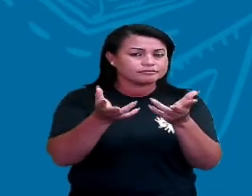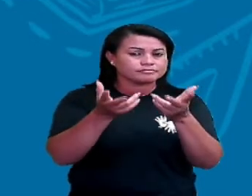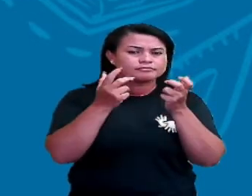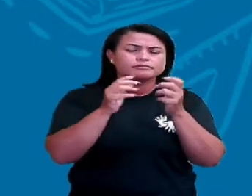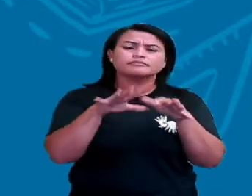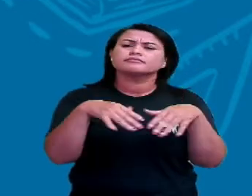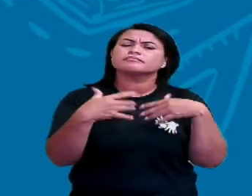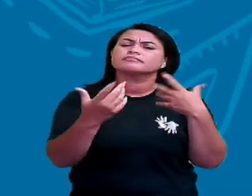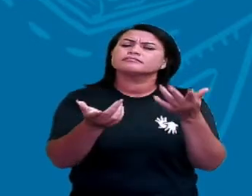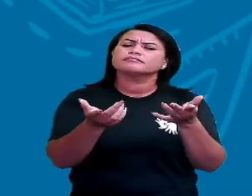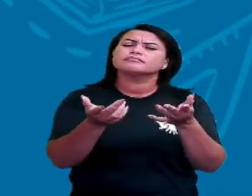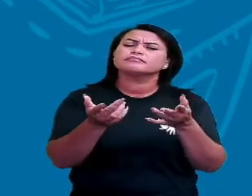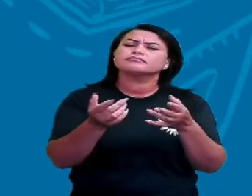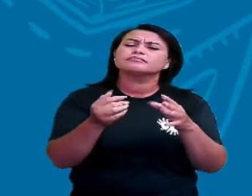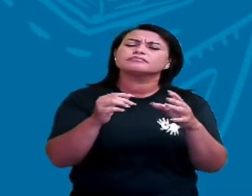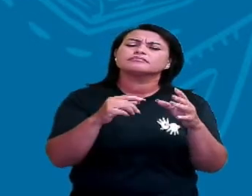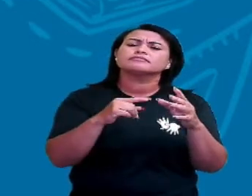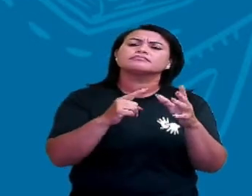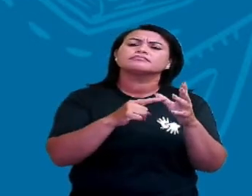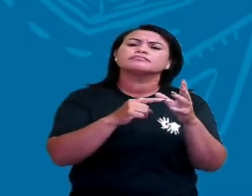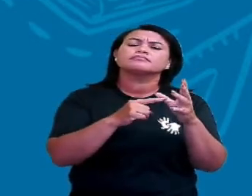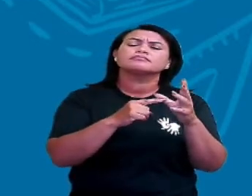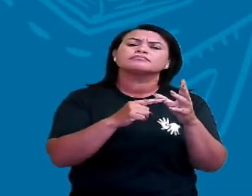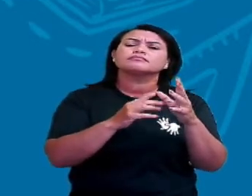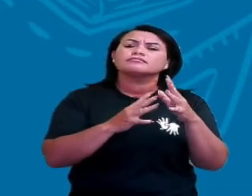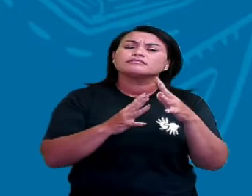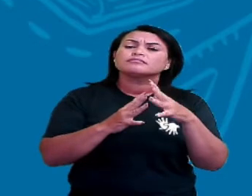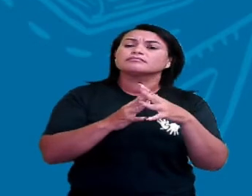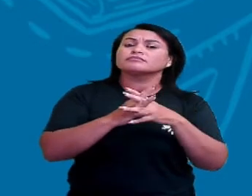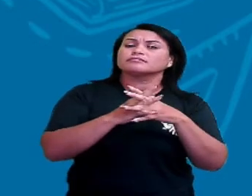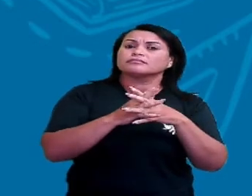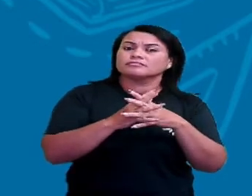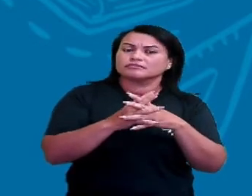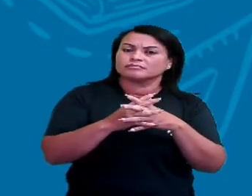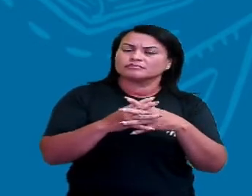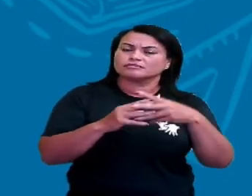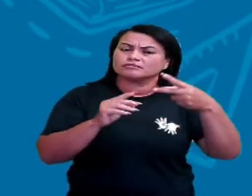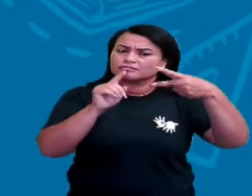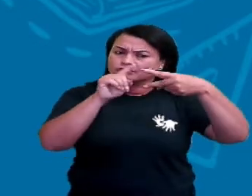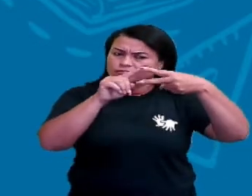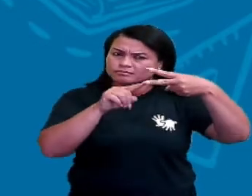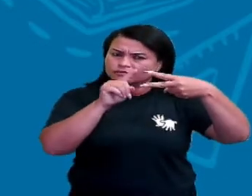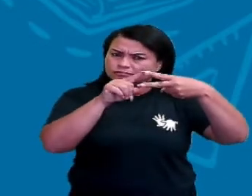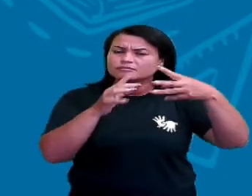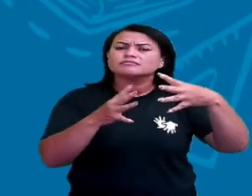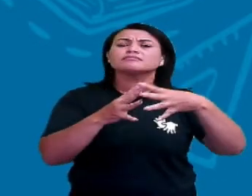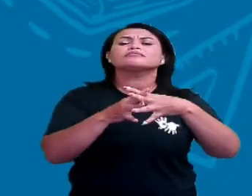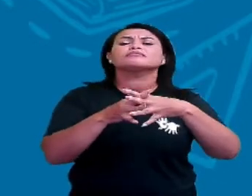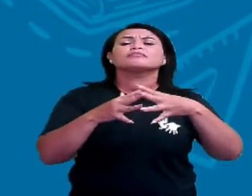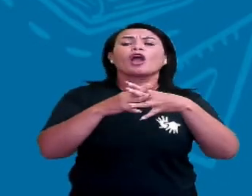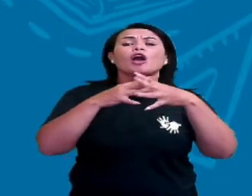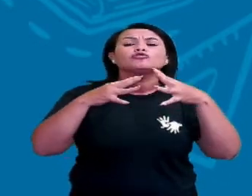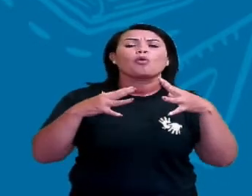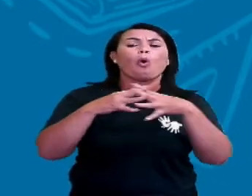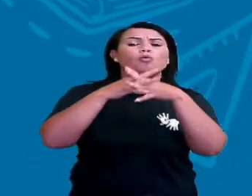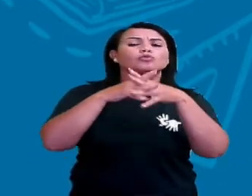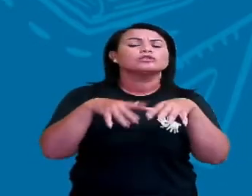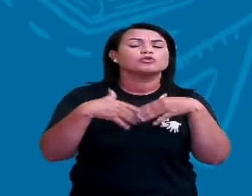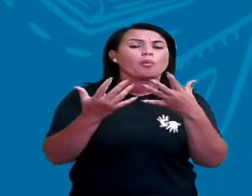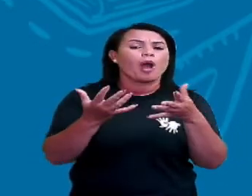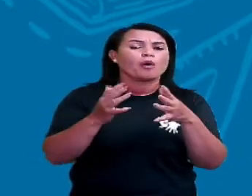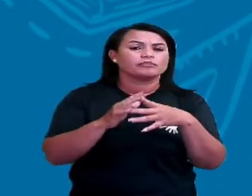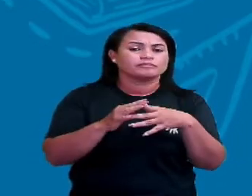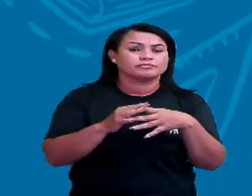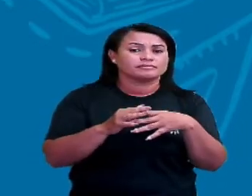identificar quais são as consoantes que estão presentes nessas palavras que estão escritas aí na tela de vocês.